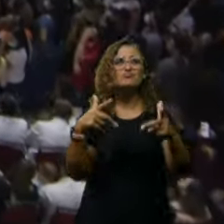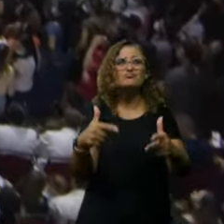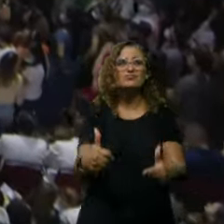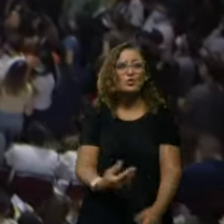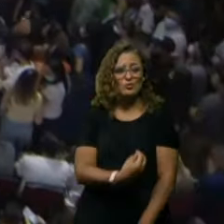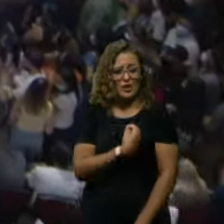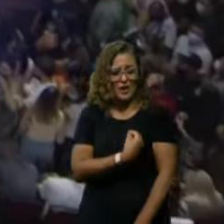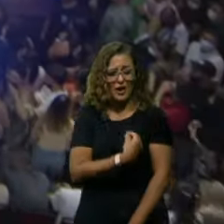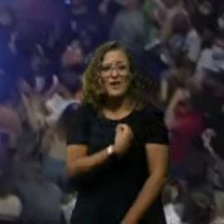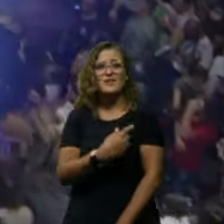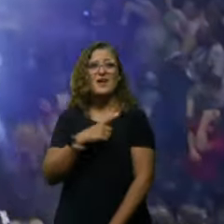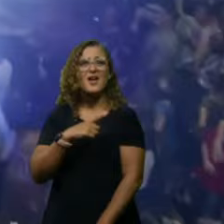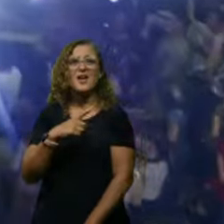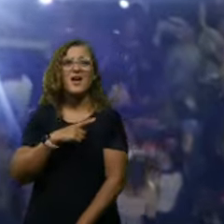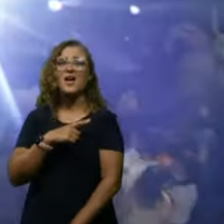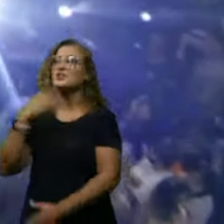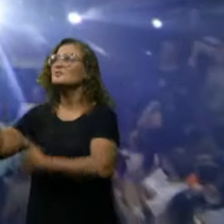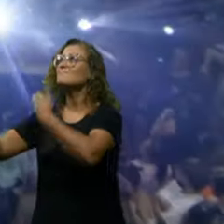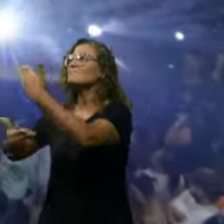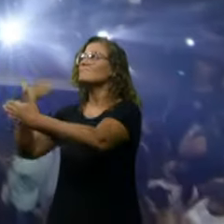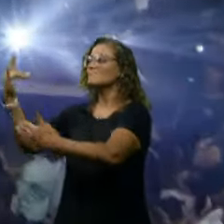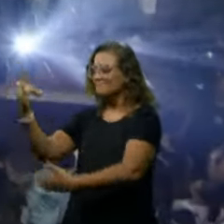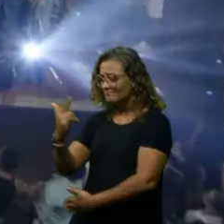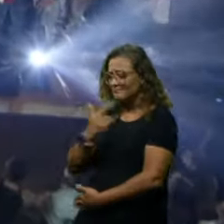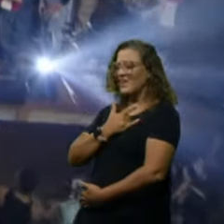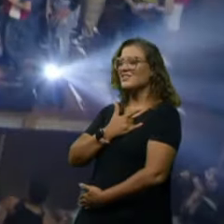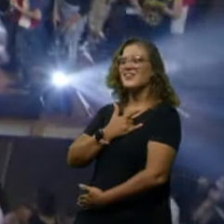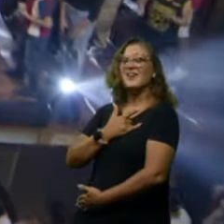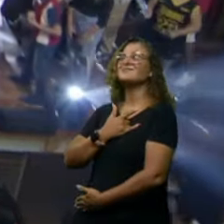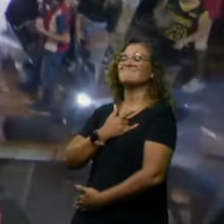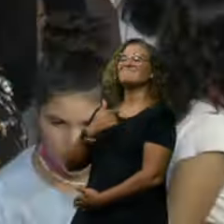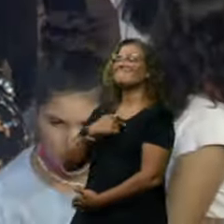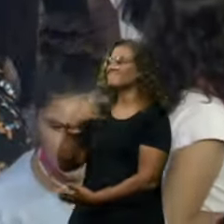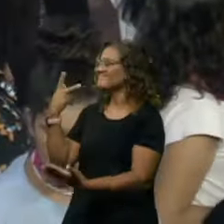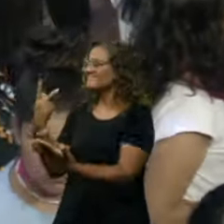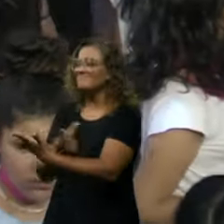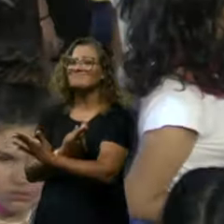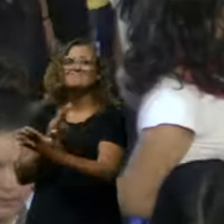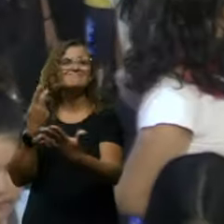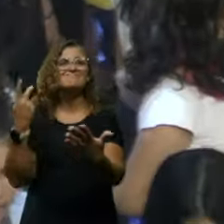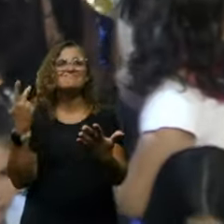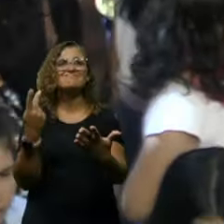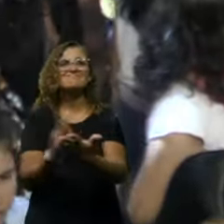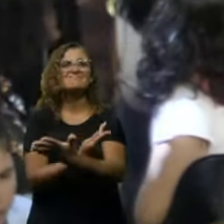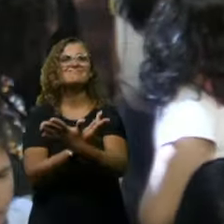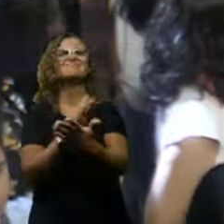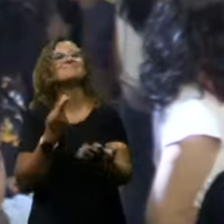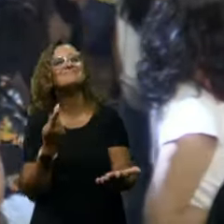bom então amor eu fora chegar